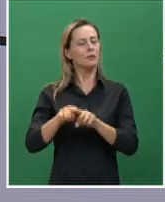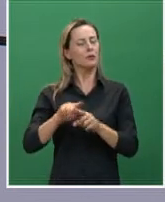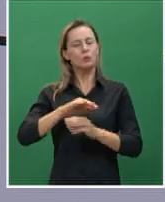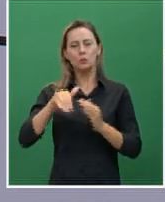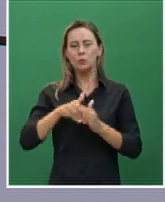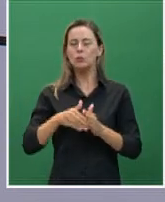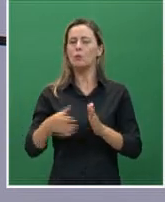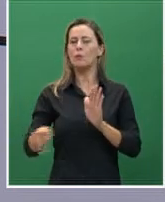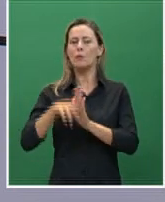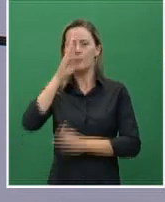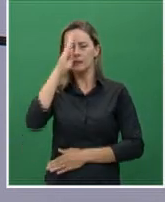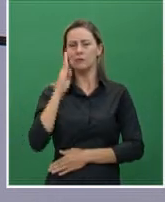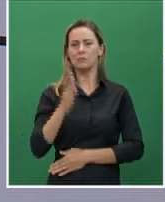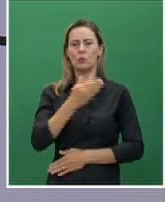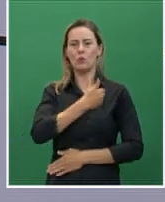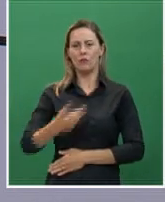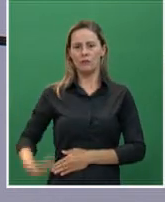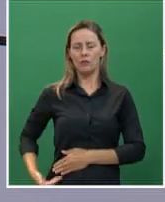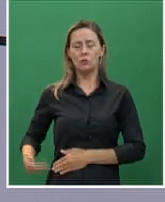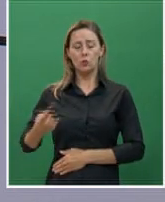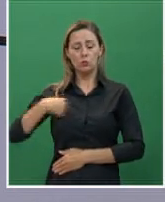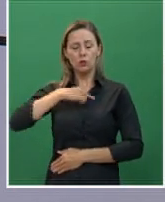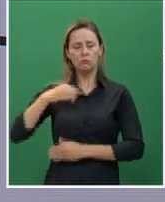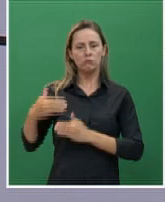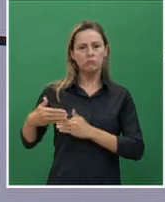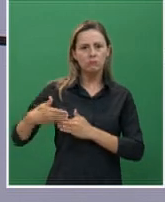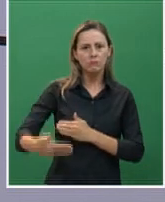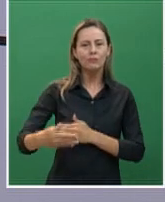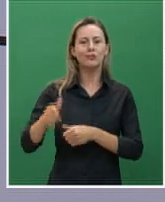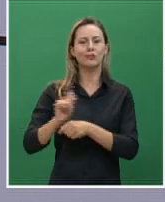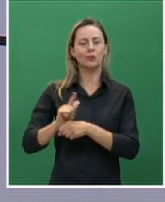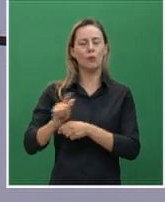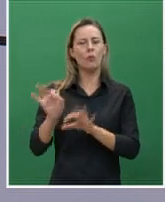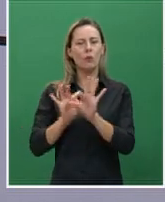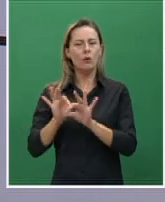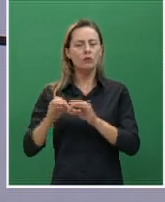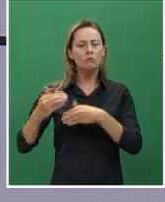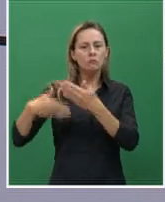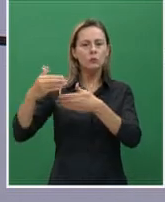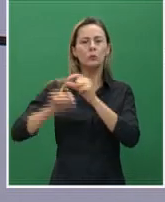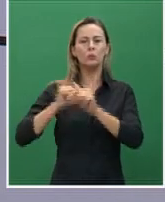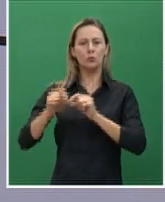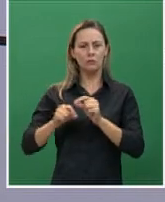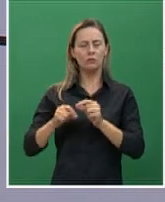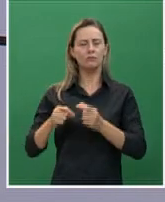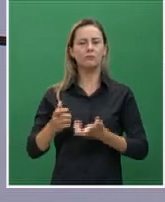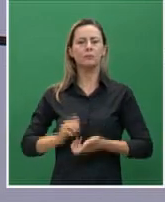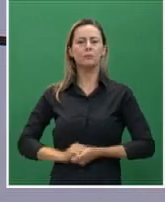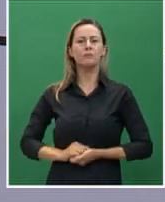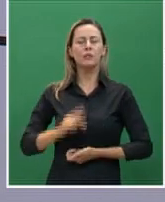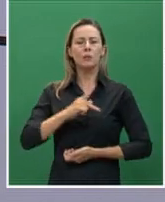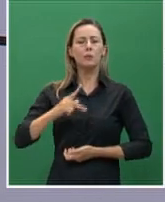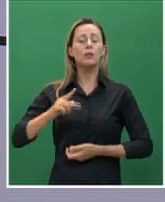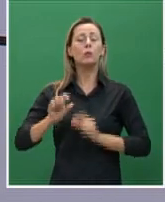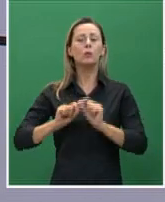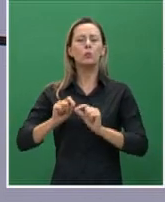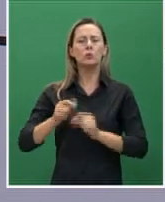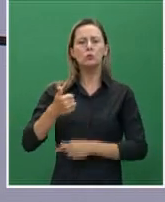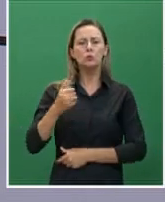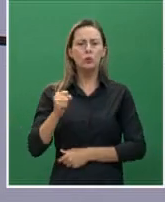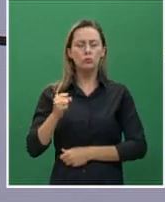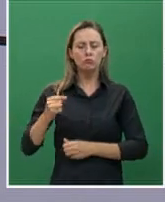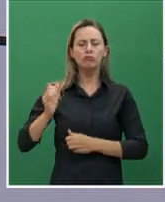são prioridades do governo e nós ao longo do meu da minha gestão desenvolvemos um plano de concessões e ppps na qual nós temos 18